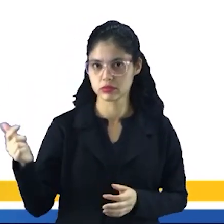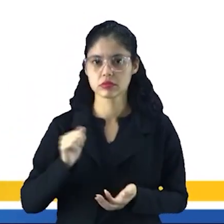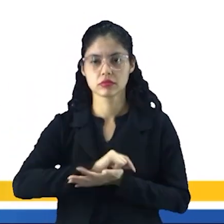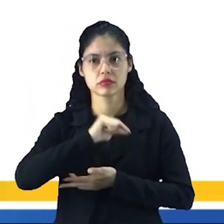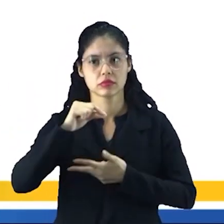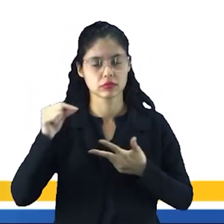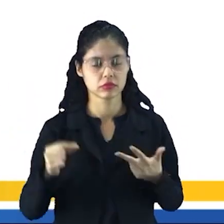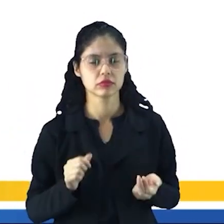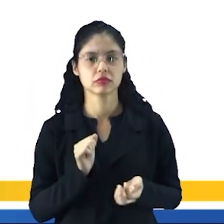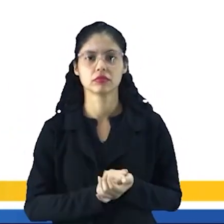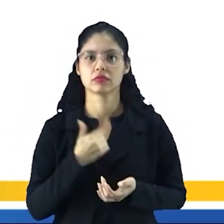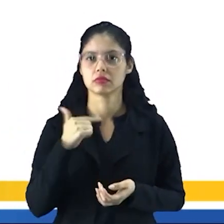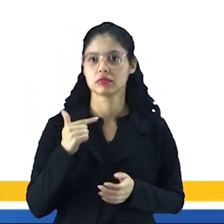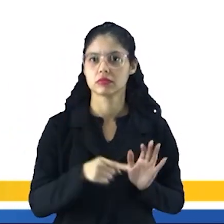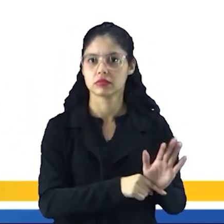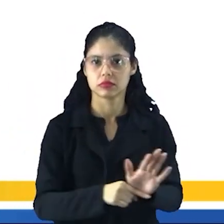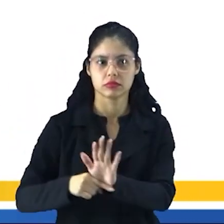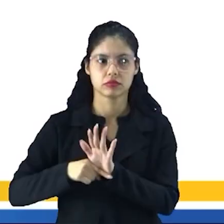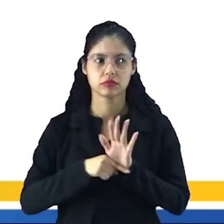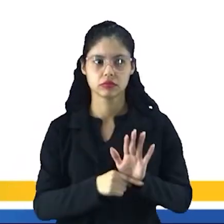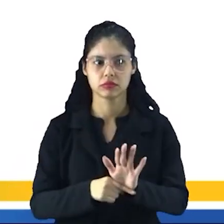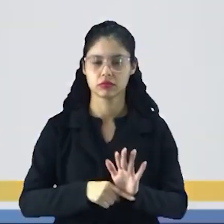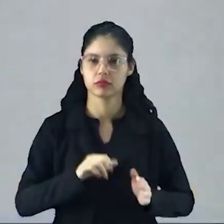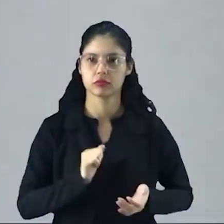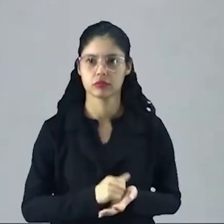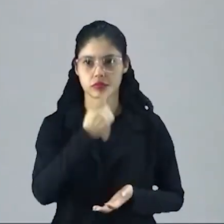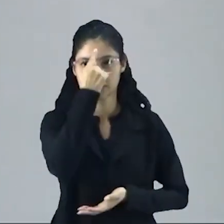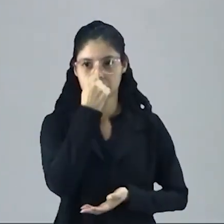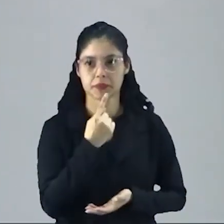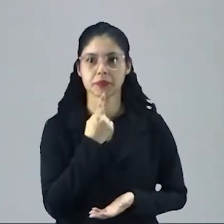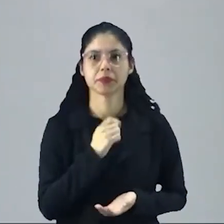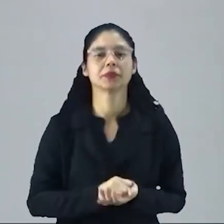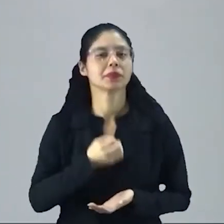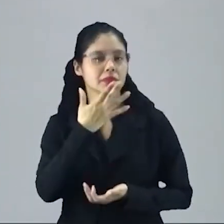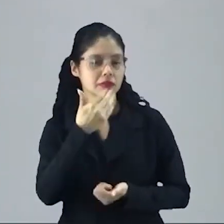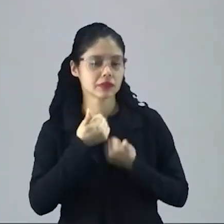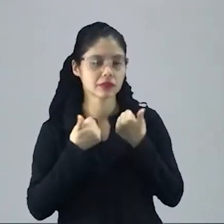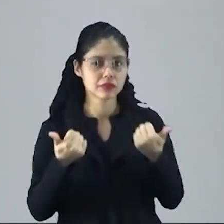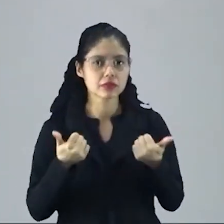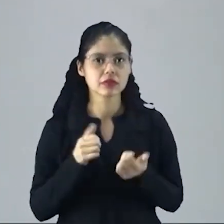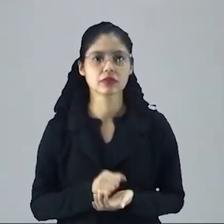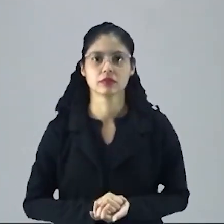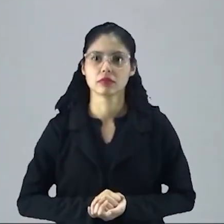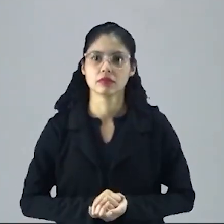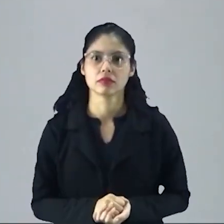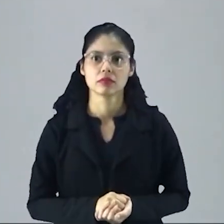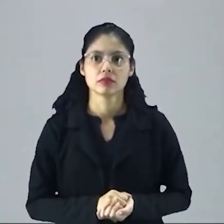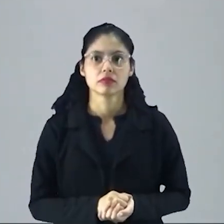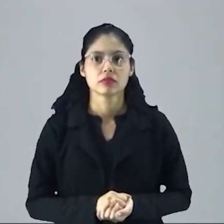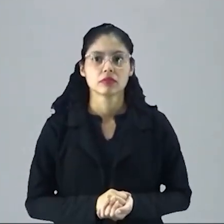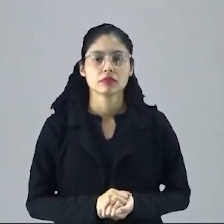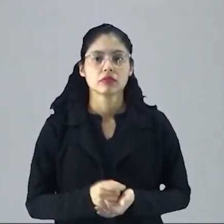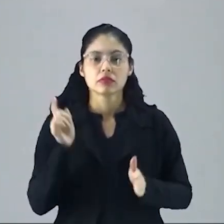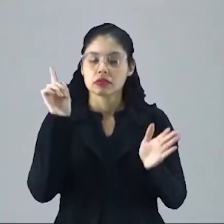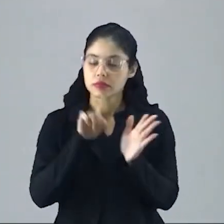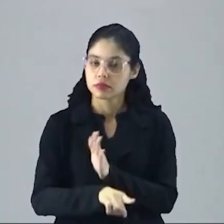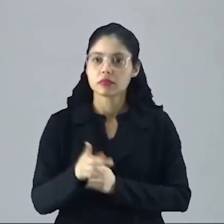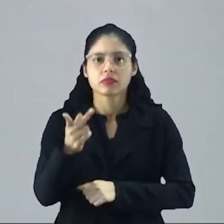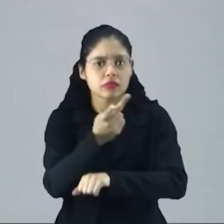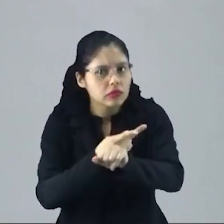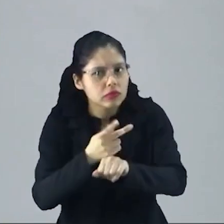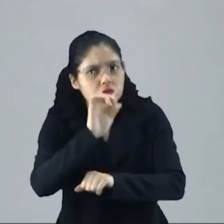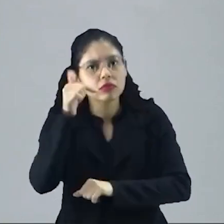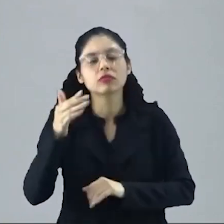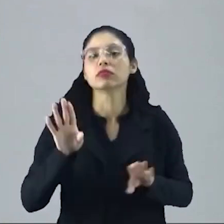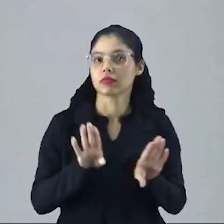outros elementos que não são demonstrados na imagem. Tudo bem, gente? Então, essas questões,